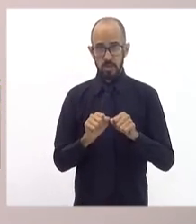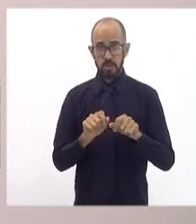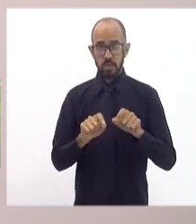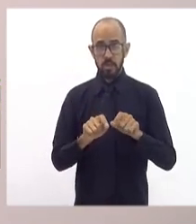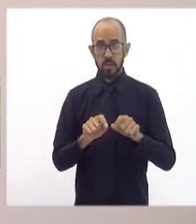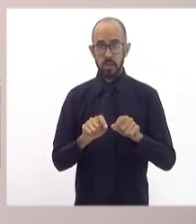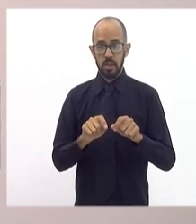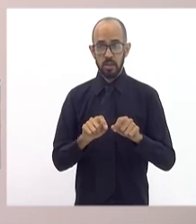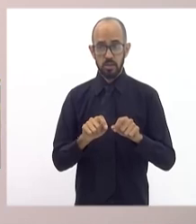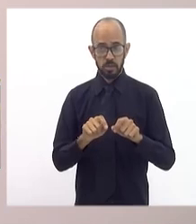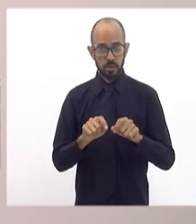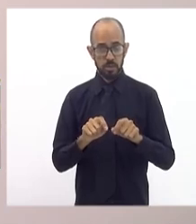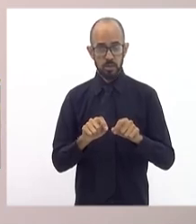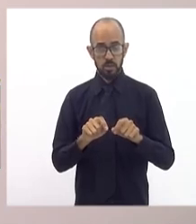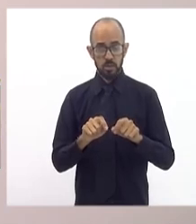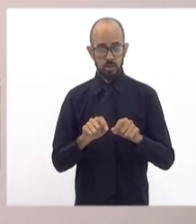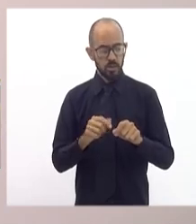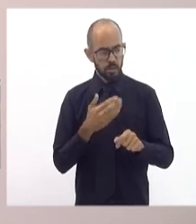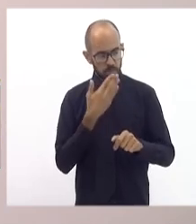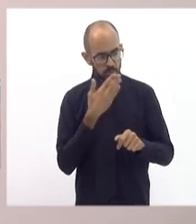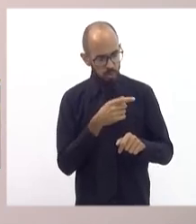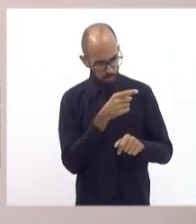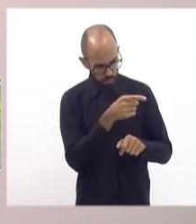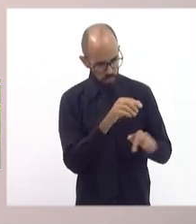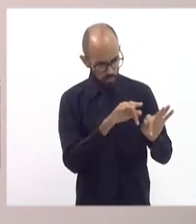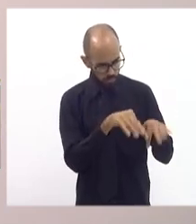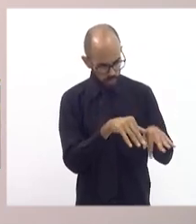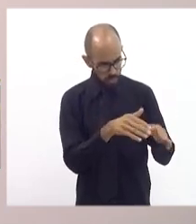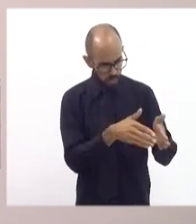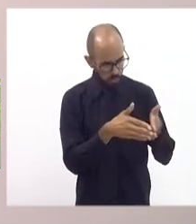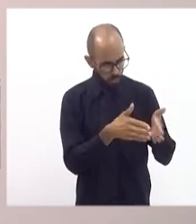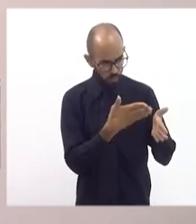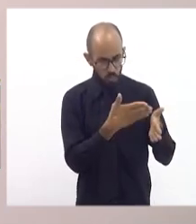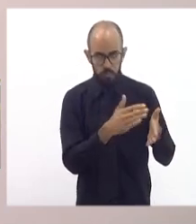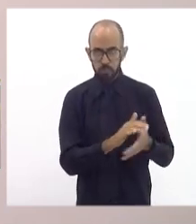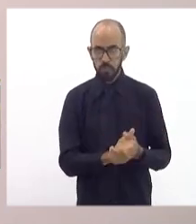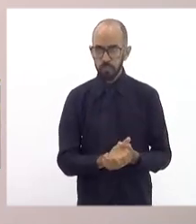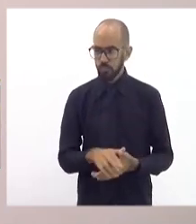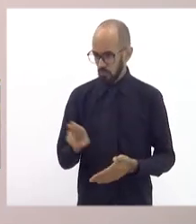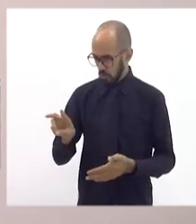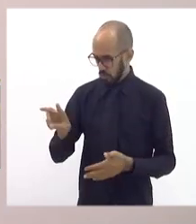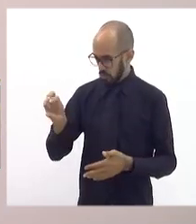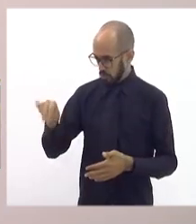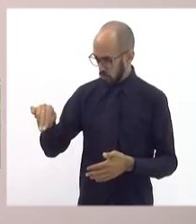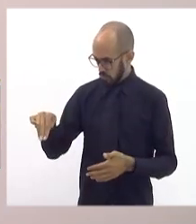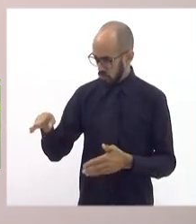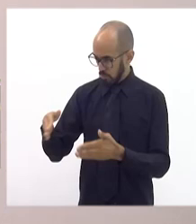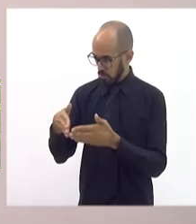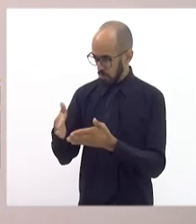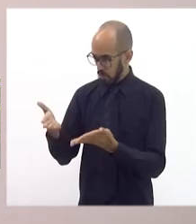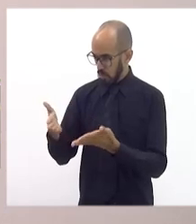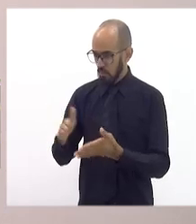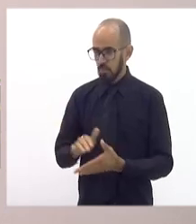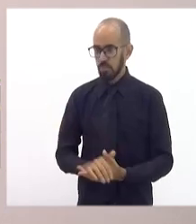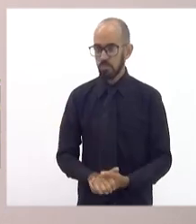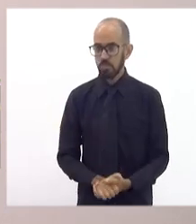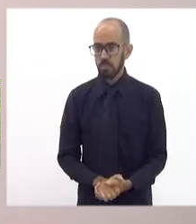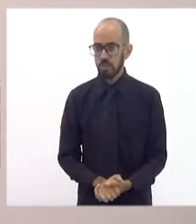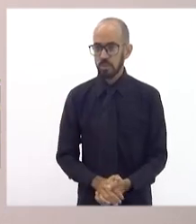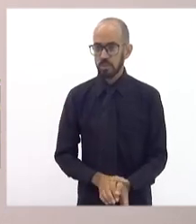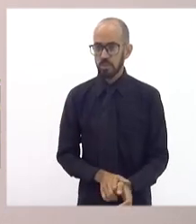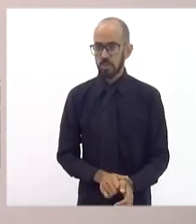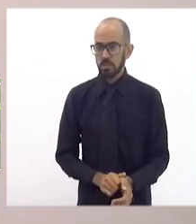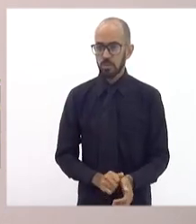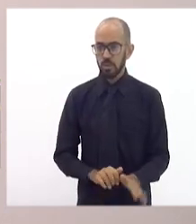medidas de consegue incluir Então vou concluir dois minutos do deputado por favor entra por favor menos então é